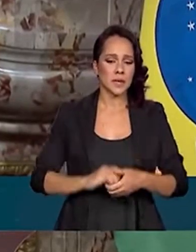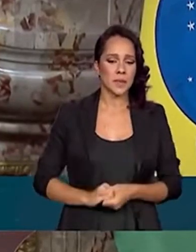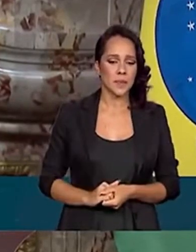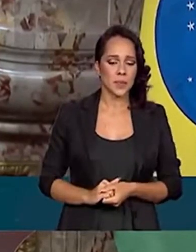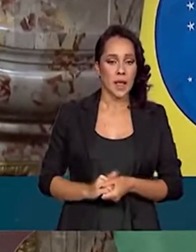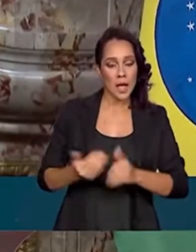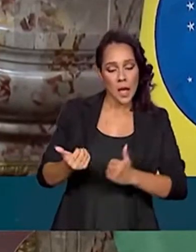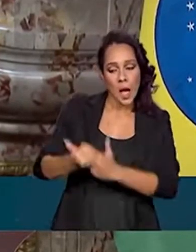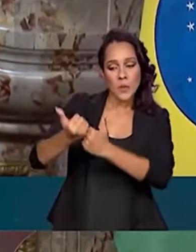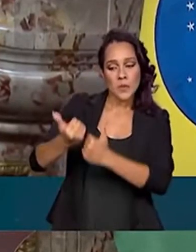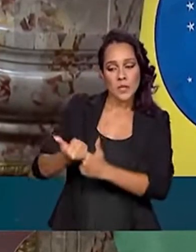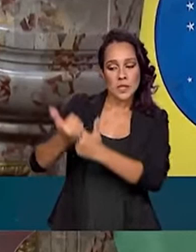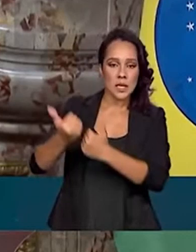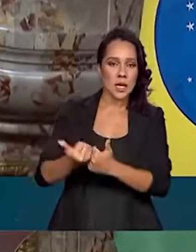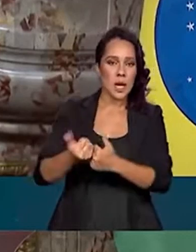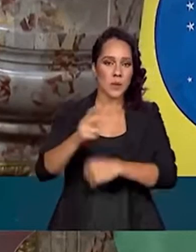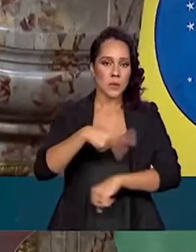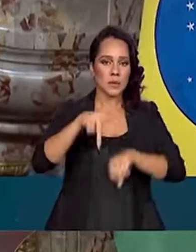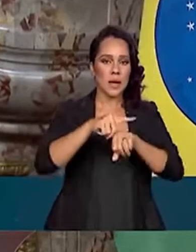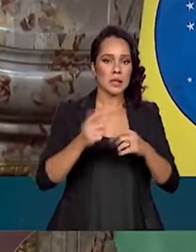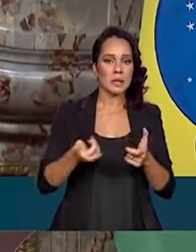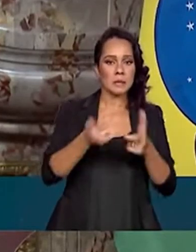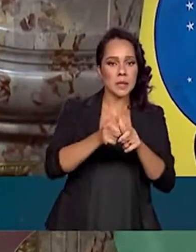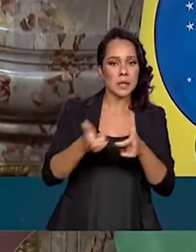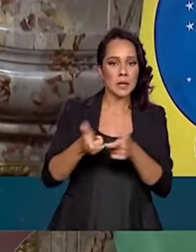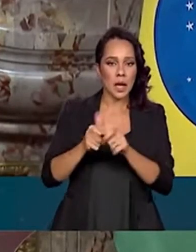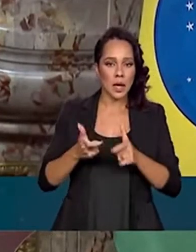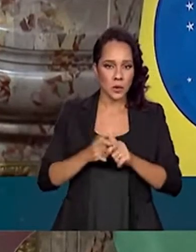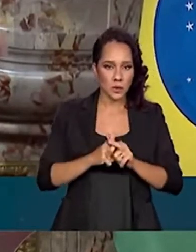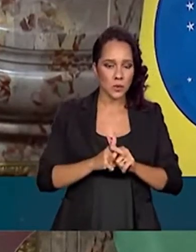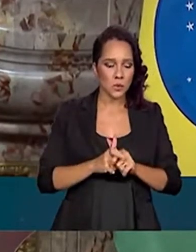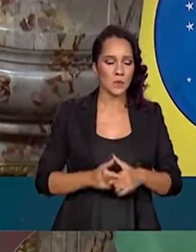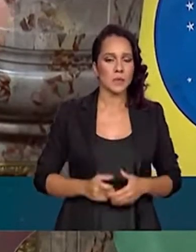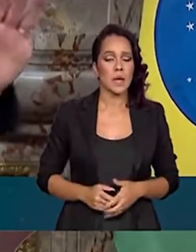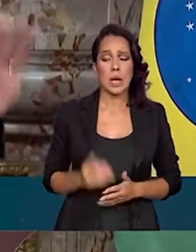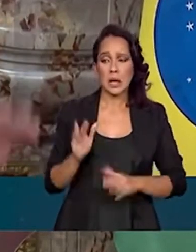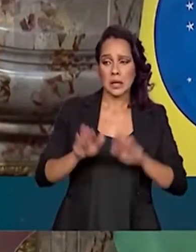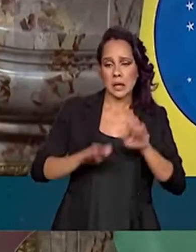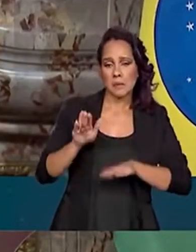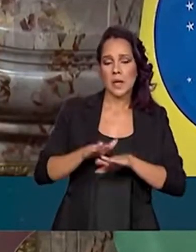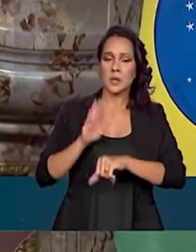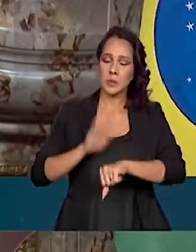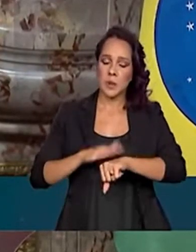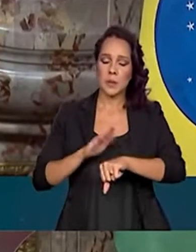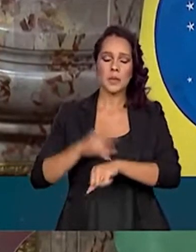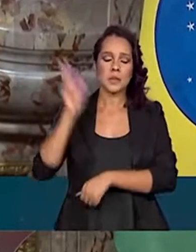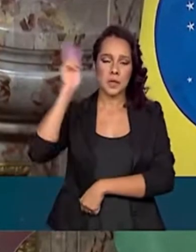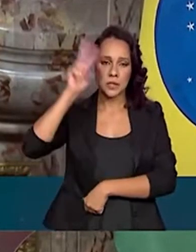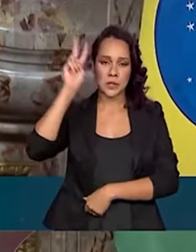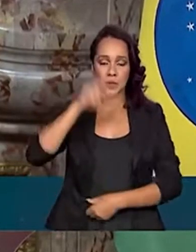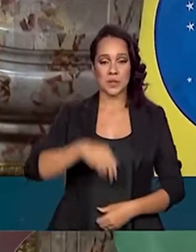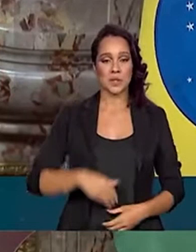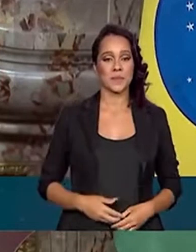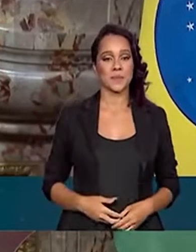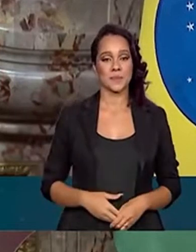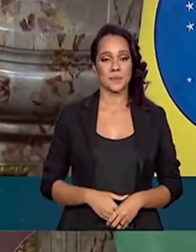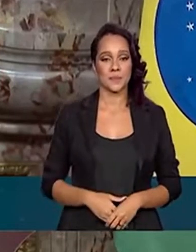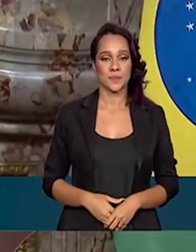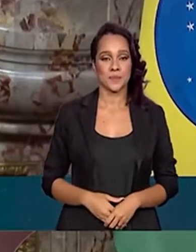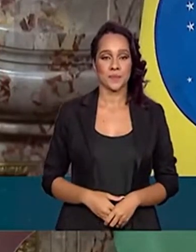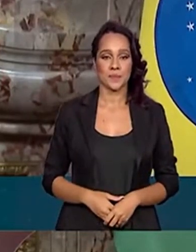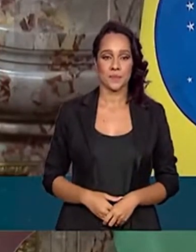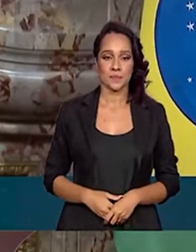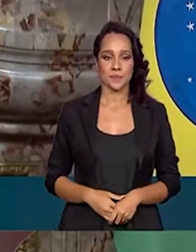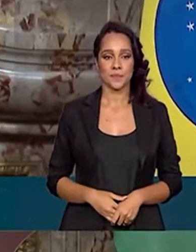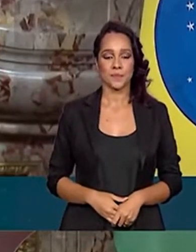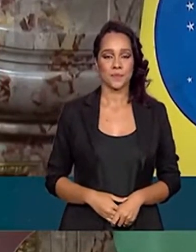os países mais grandes. Os países que têm menos condições em determinados momentos históricos. Ajudar a los países que têm